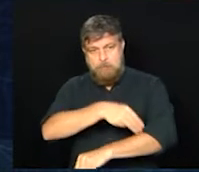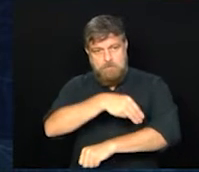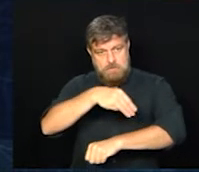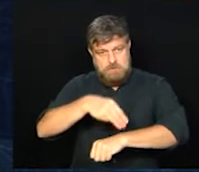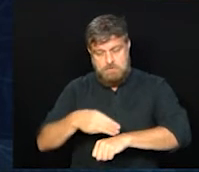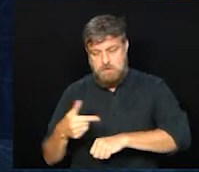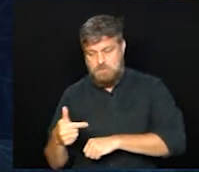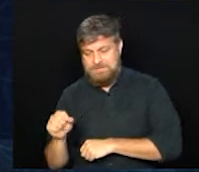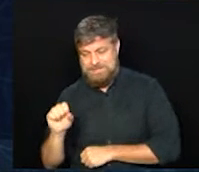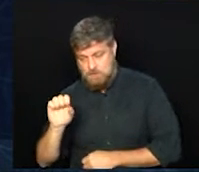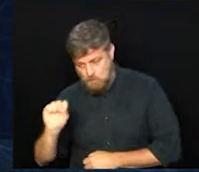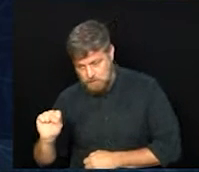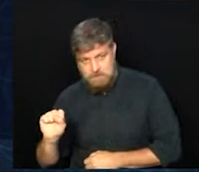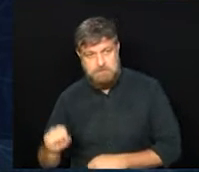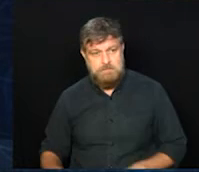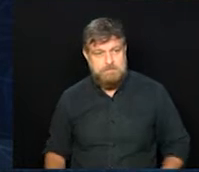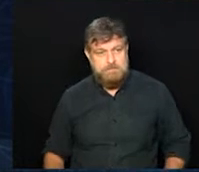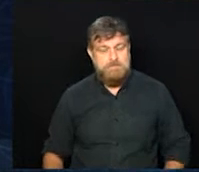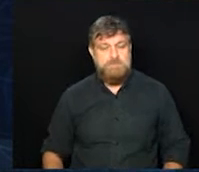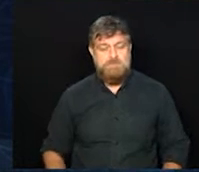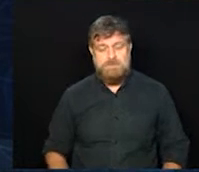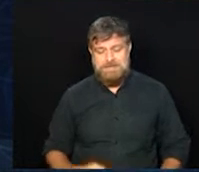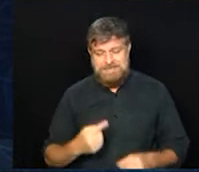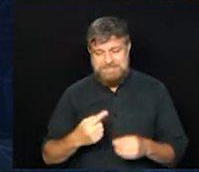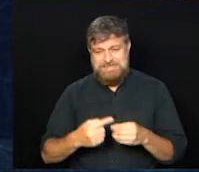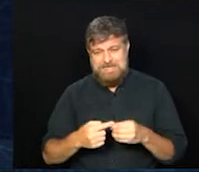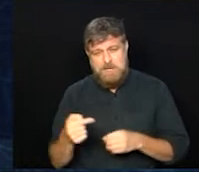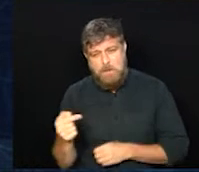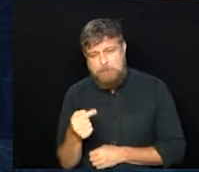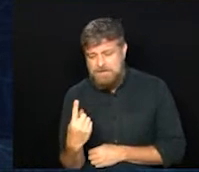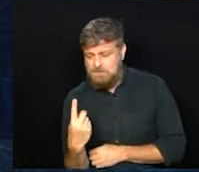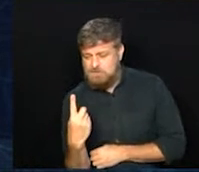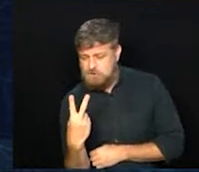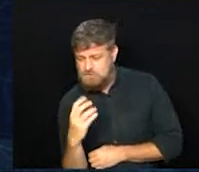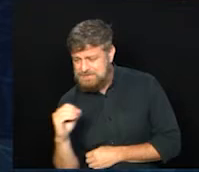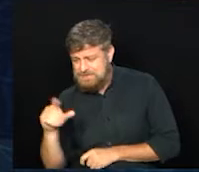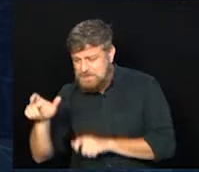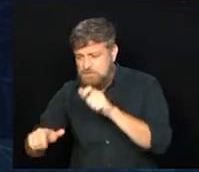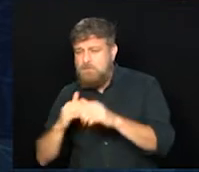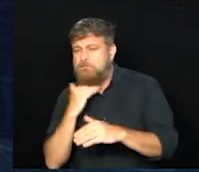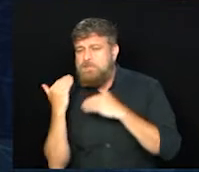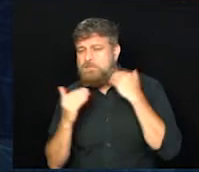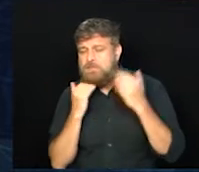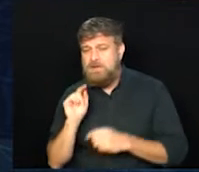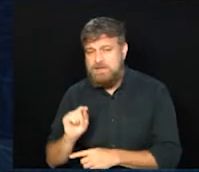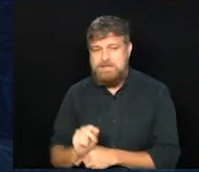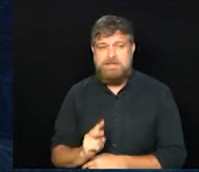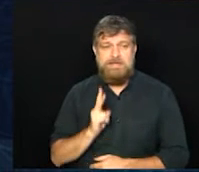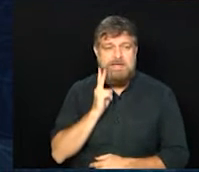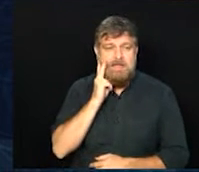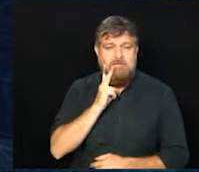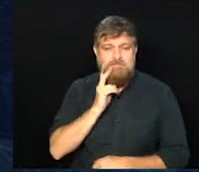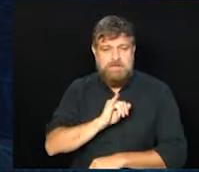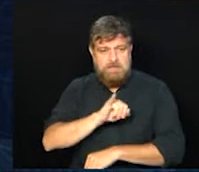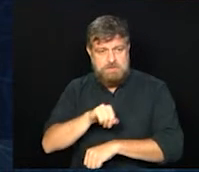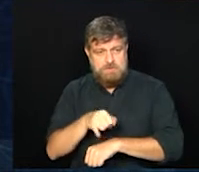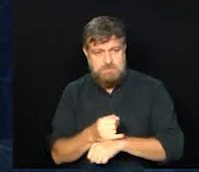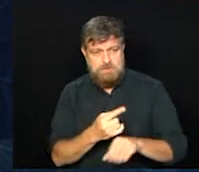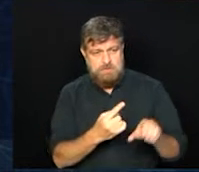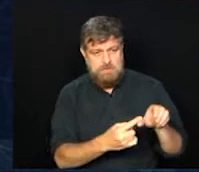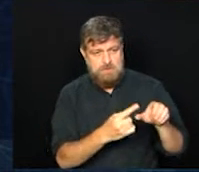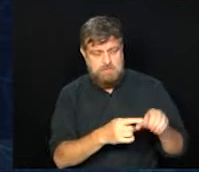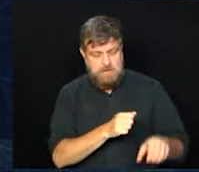Montemor com 208 e municípios com menos de 200 óbitos devido à Covid são Vinhedo, Jaguariúna,